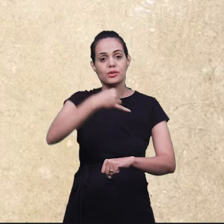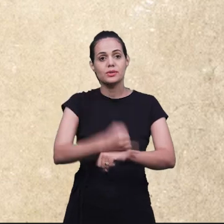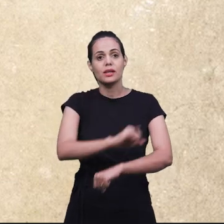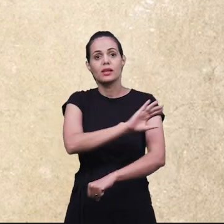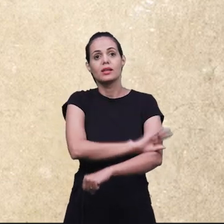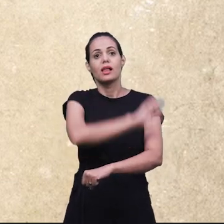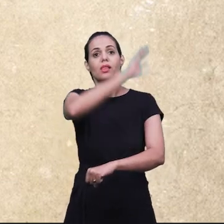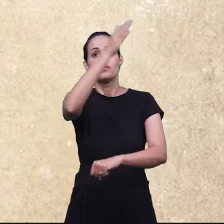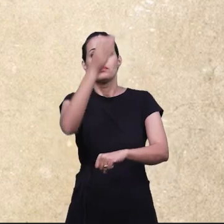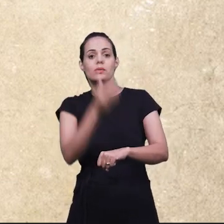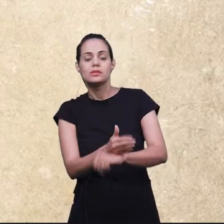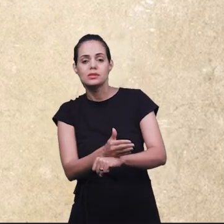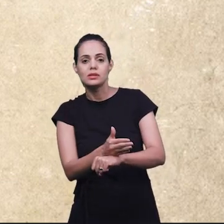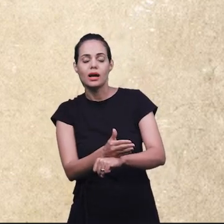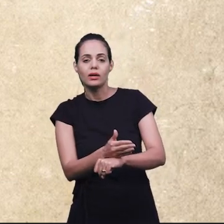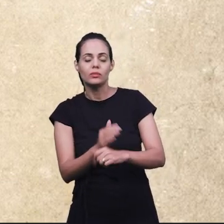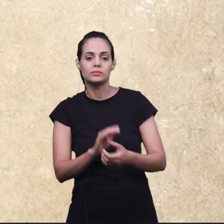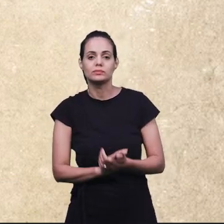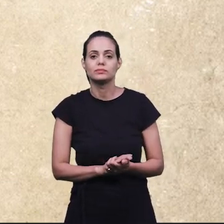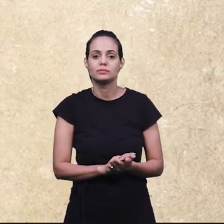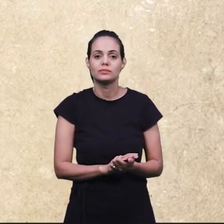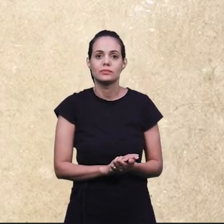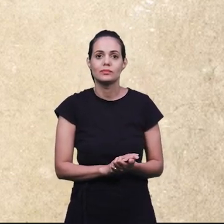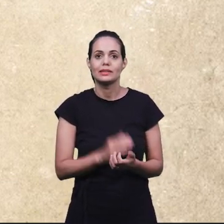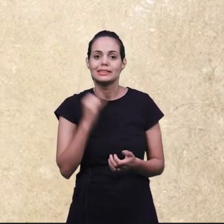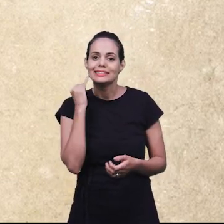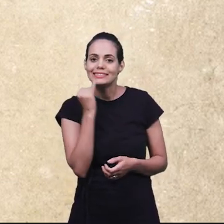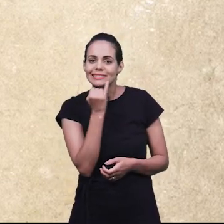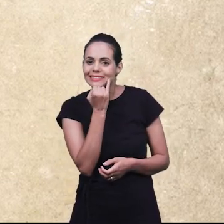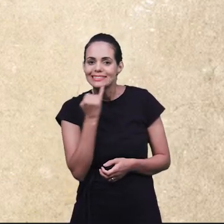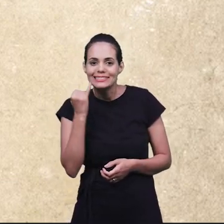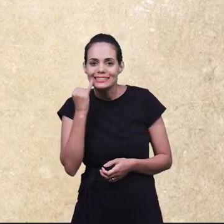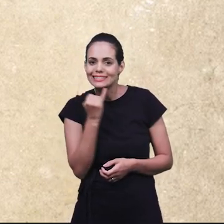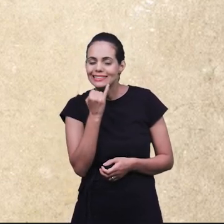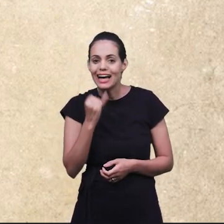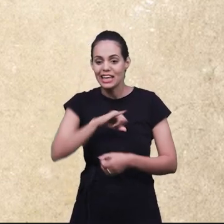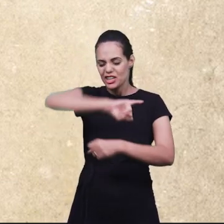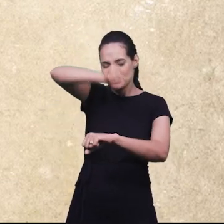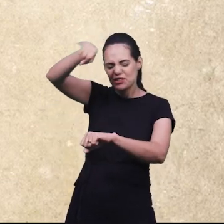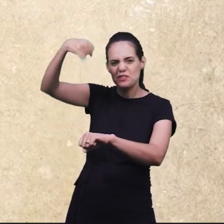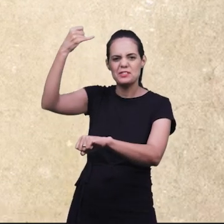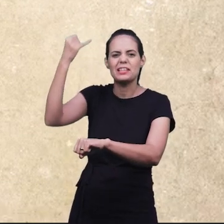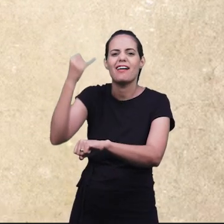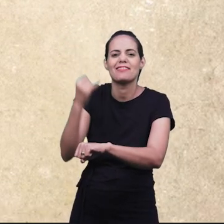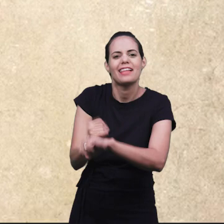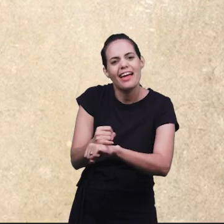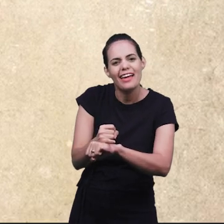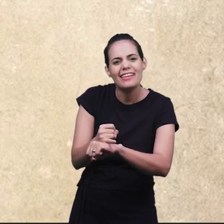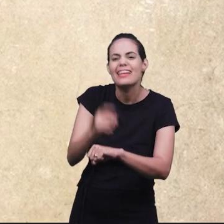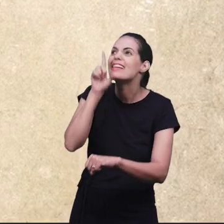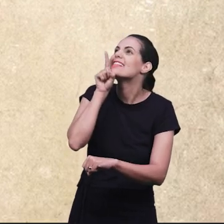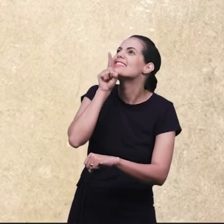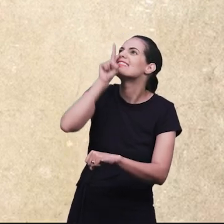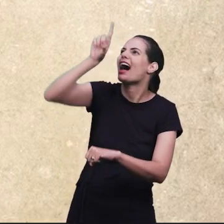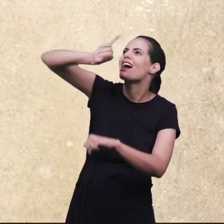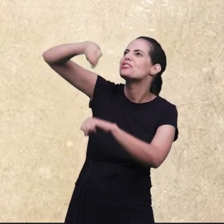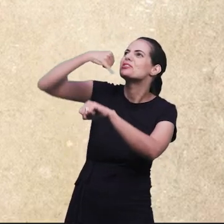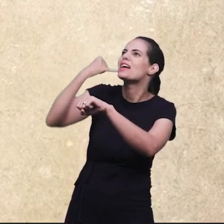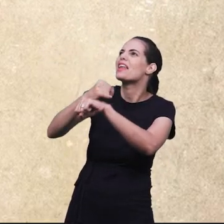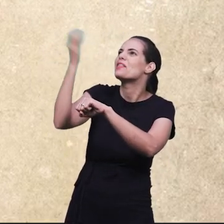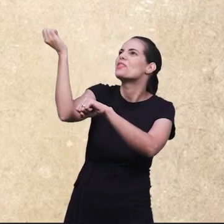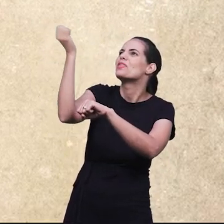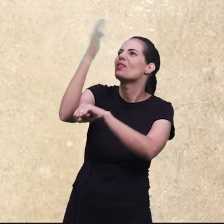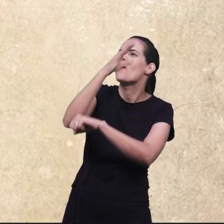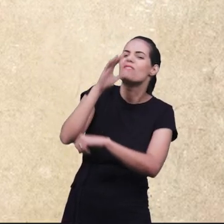lá do Monte Sinai. E Sara, Isaac, corresponde a Jerusalém do alto, aquela que está lá